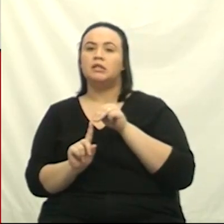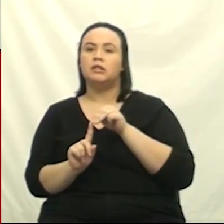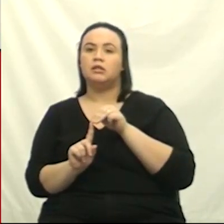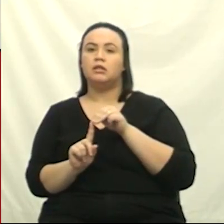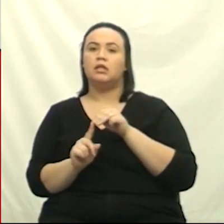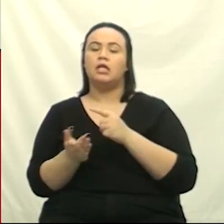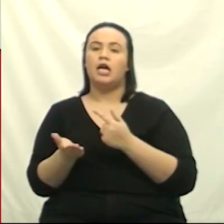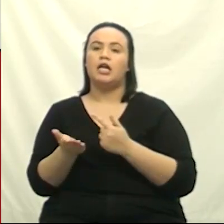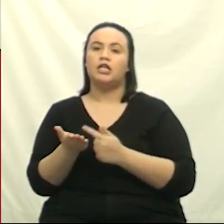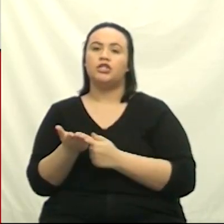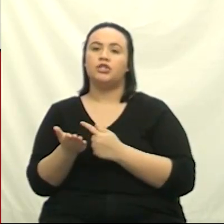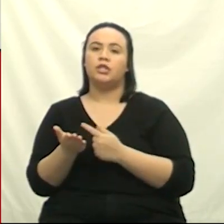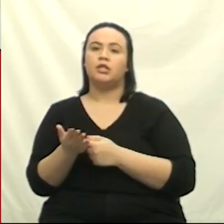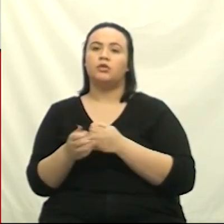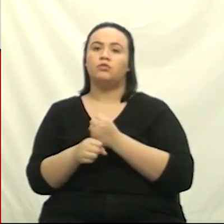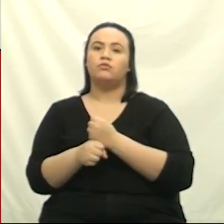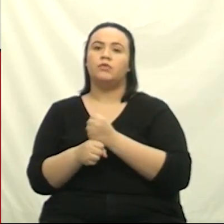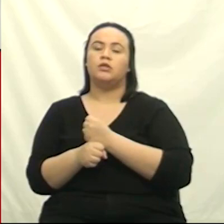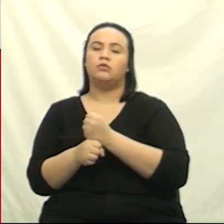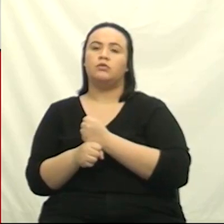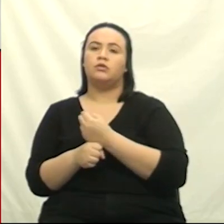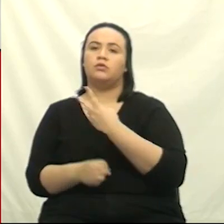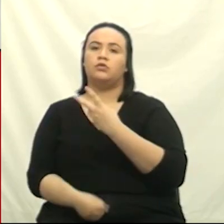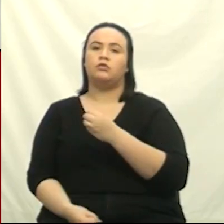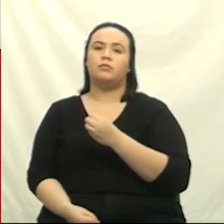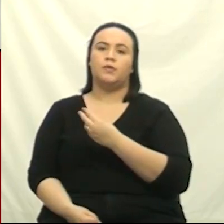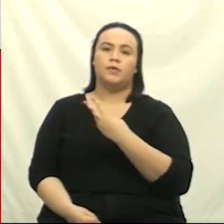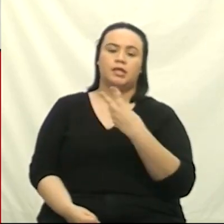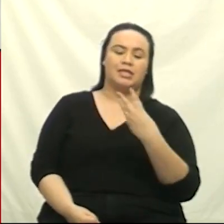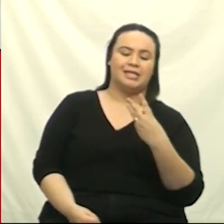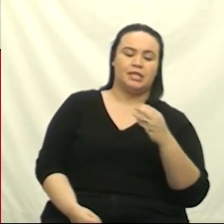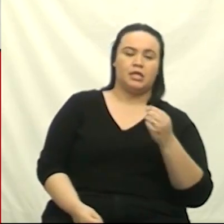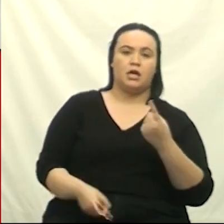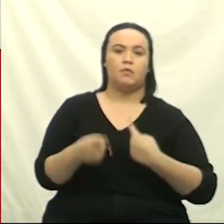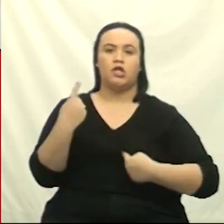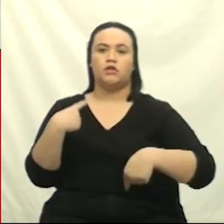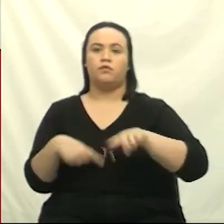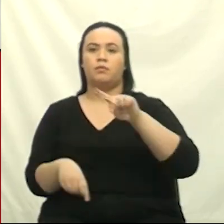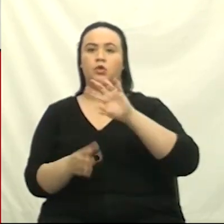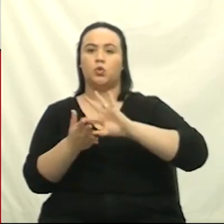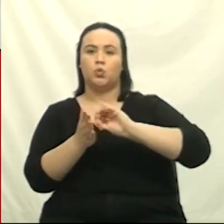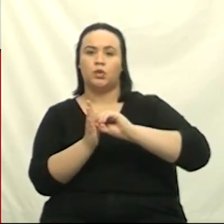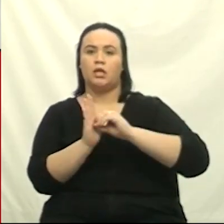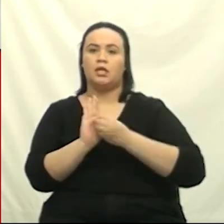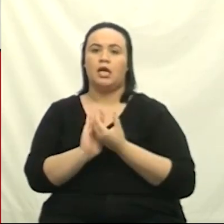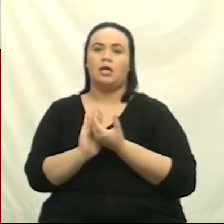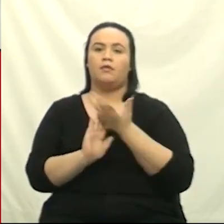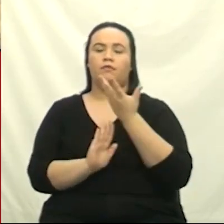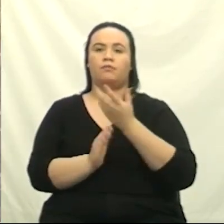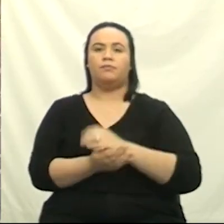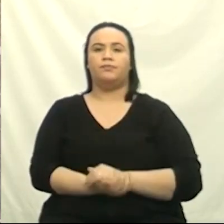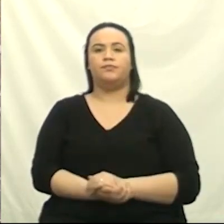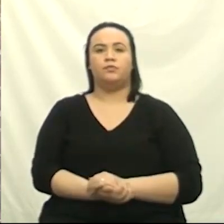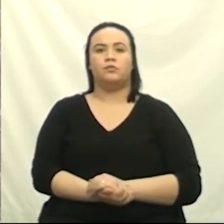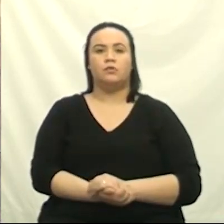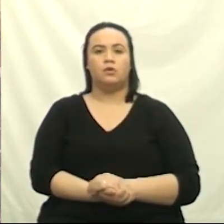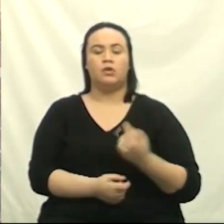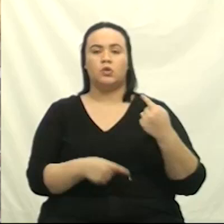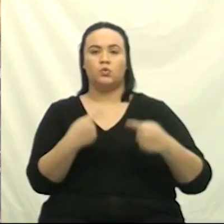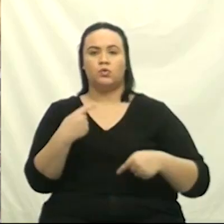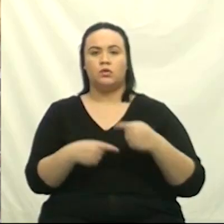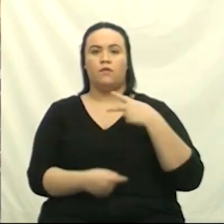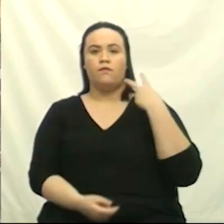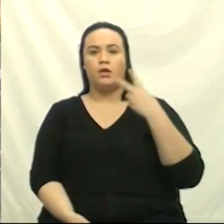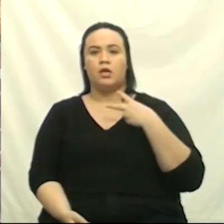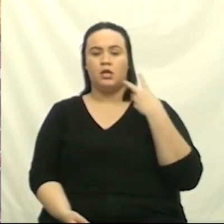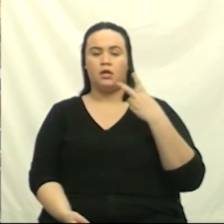agenda 2030 ODS para o desenvolvimento sustentável requerimento está em discussão com a